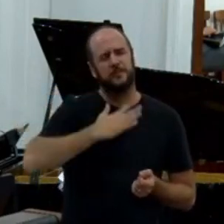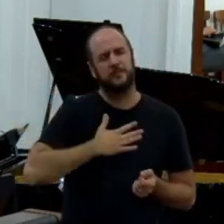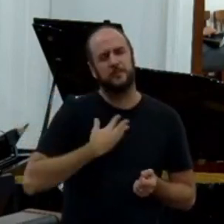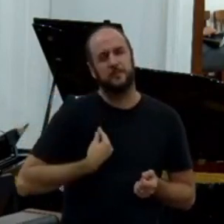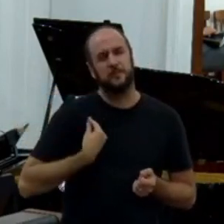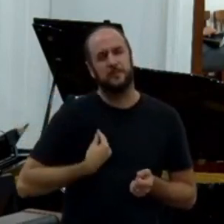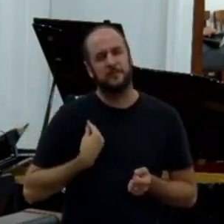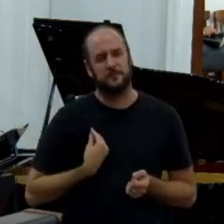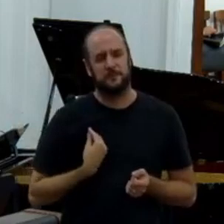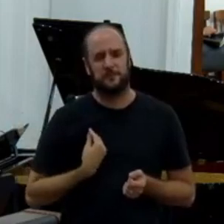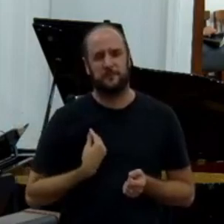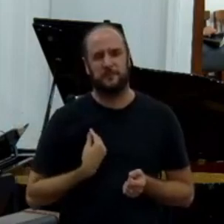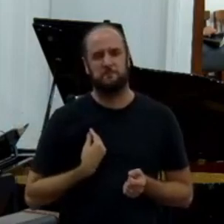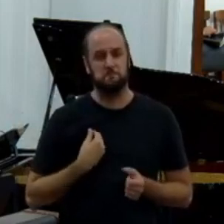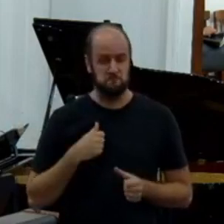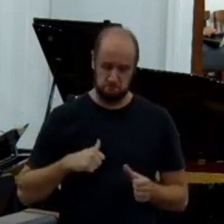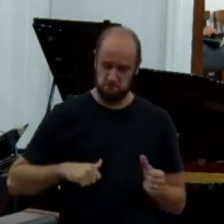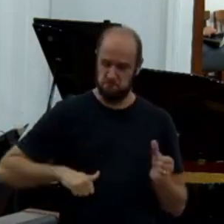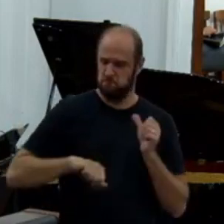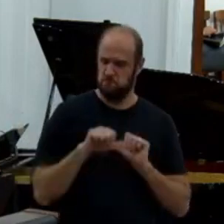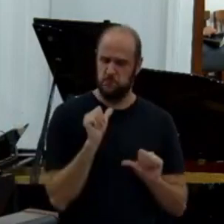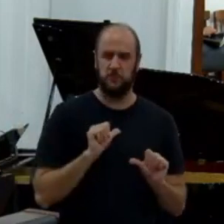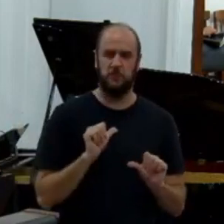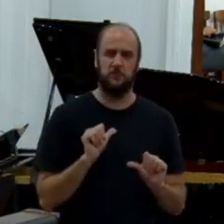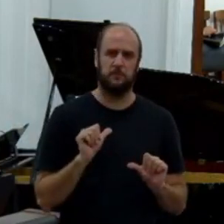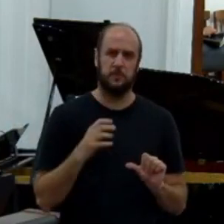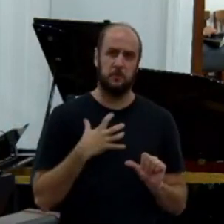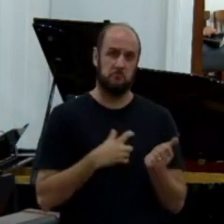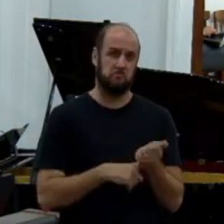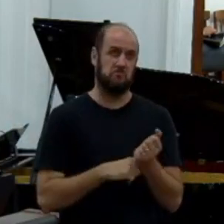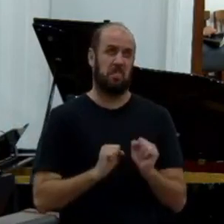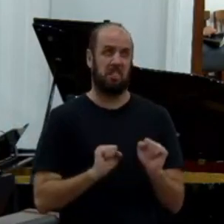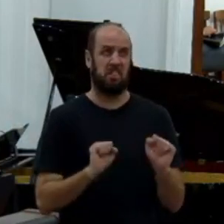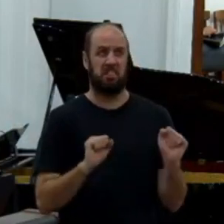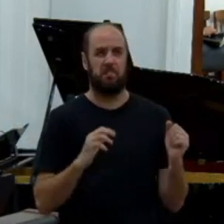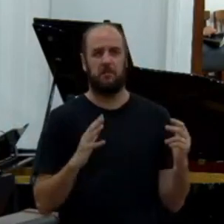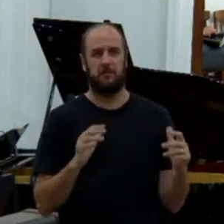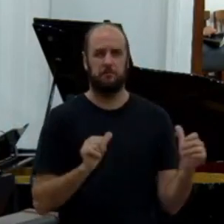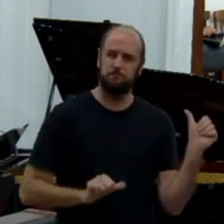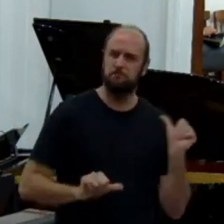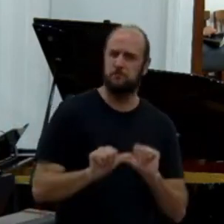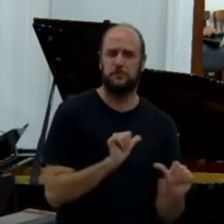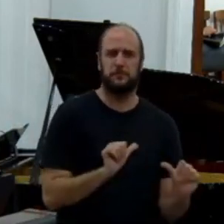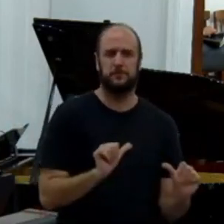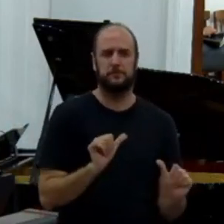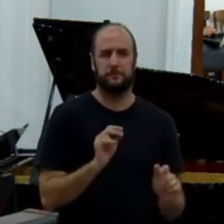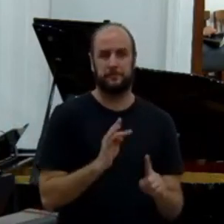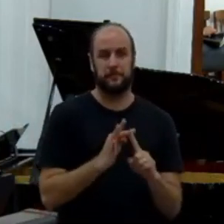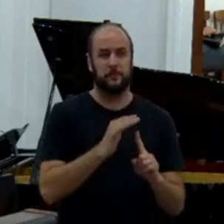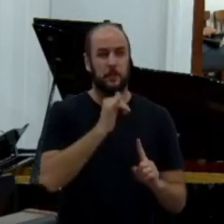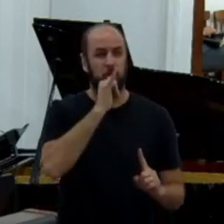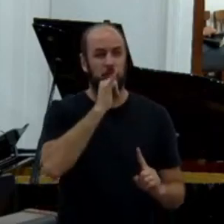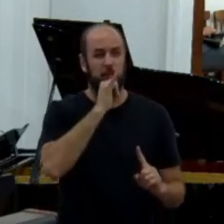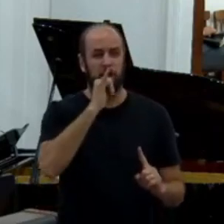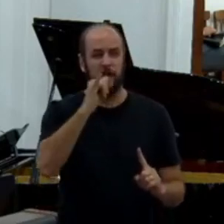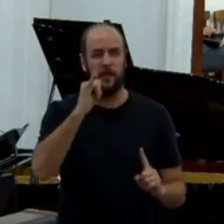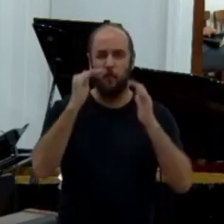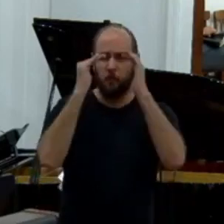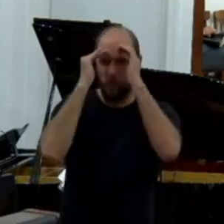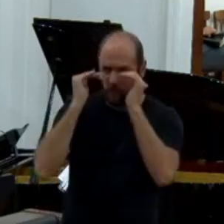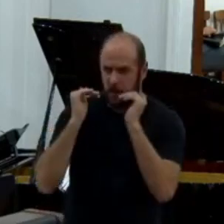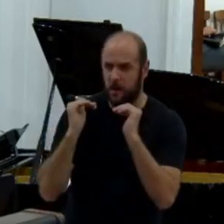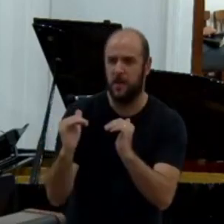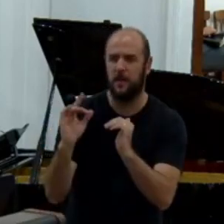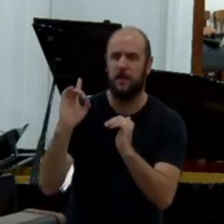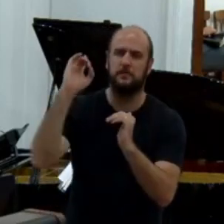para lidar com as minhas irritabilidades. Tiago diz: sujeitem-se a